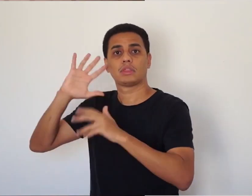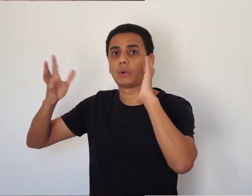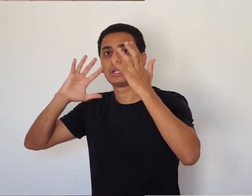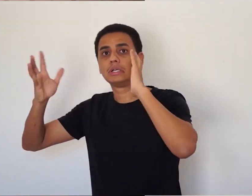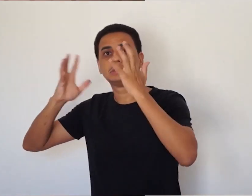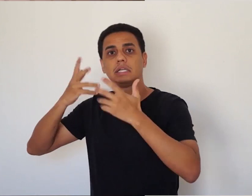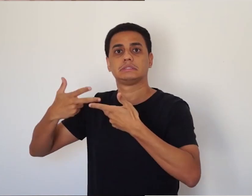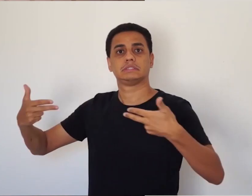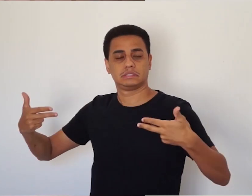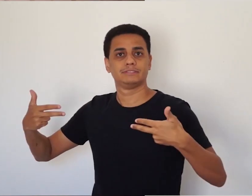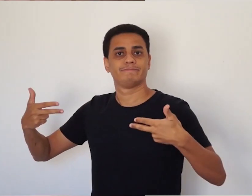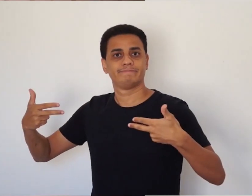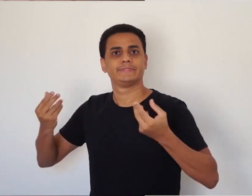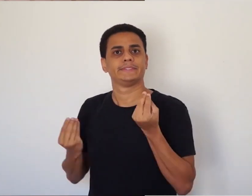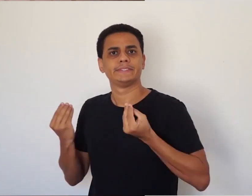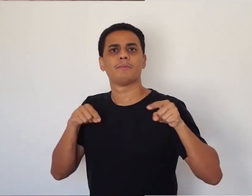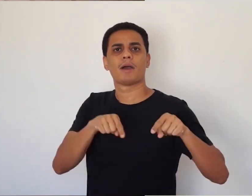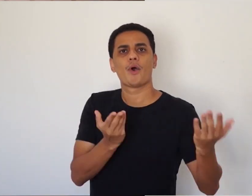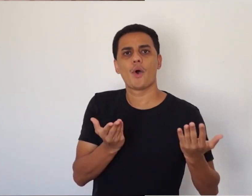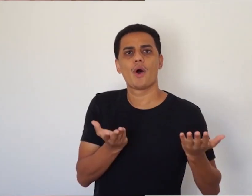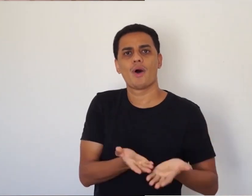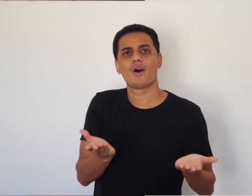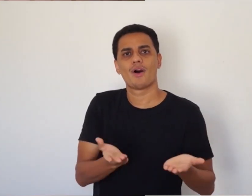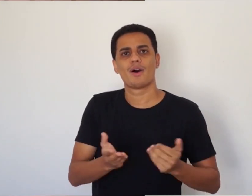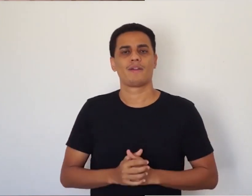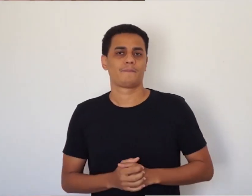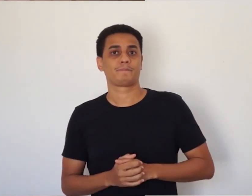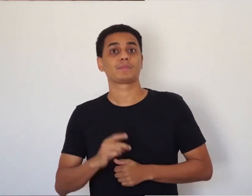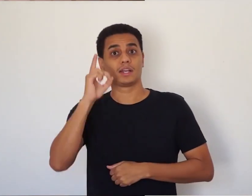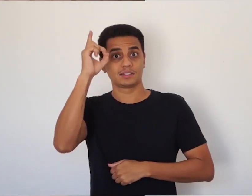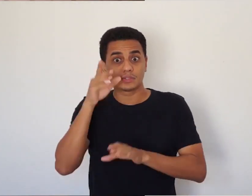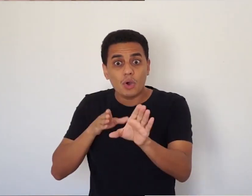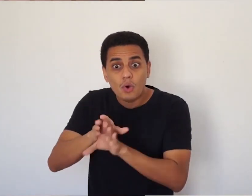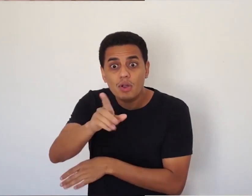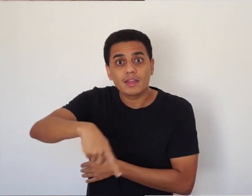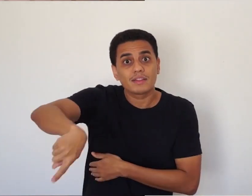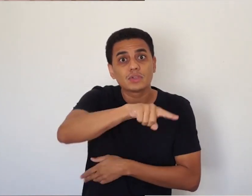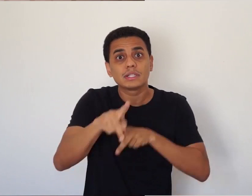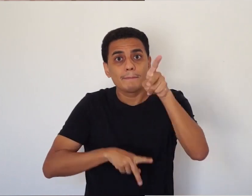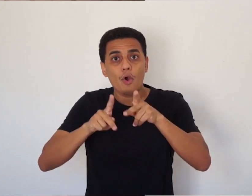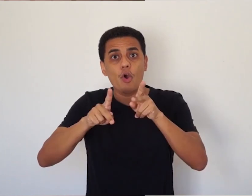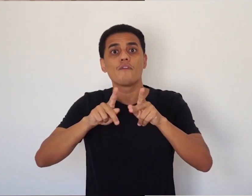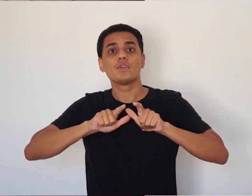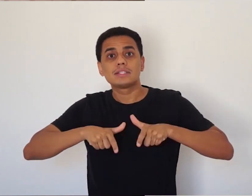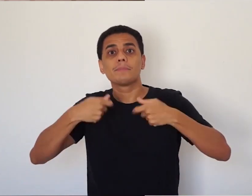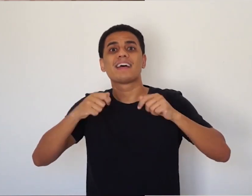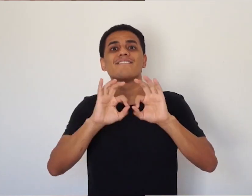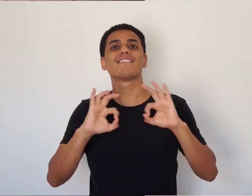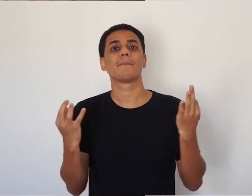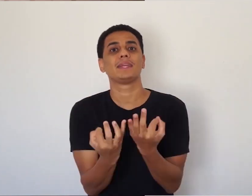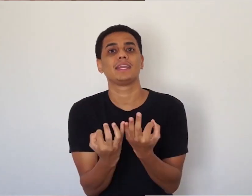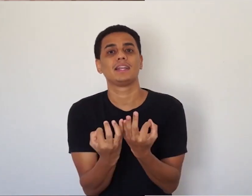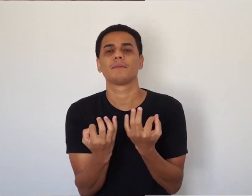queria chamar a sua atenção de que Deus, ele vai convidar a nação de Israel a esta ceia a vivê-la em